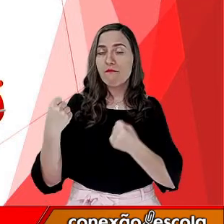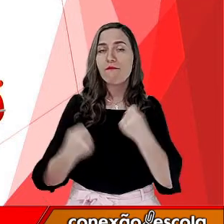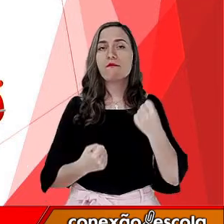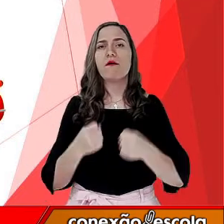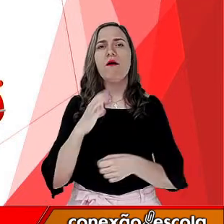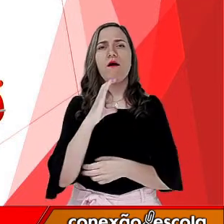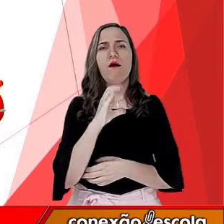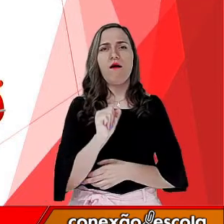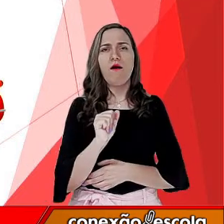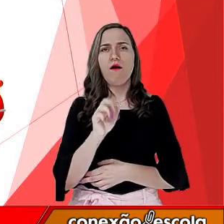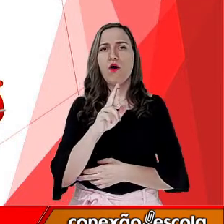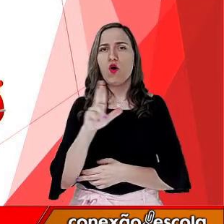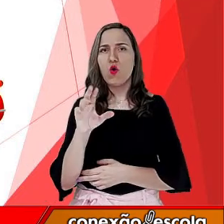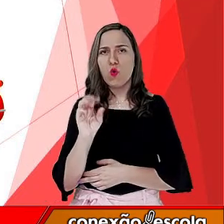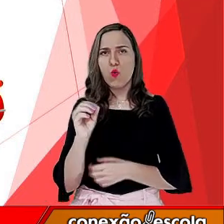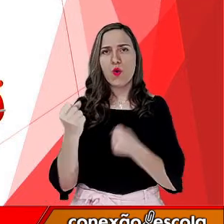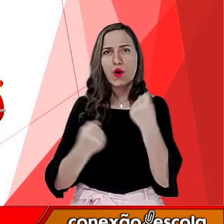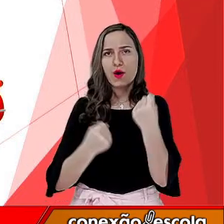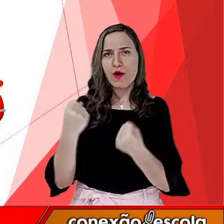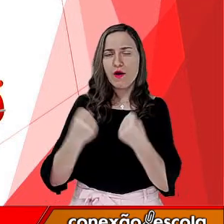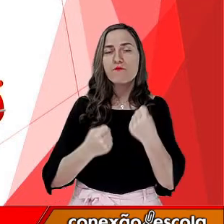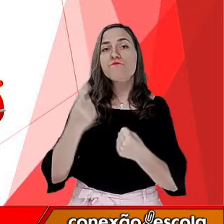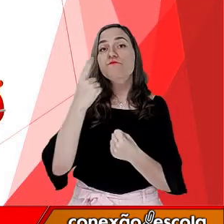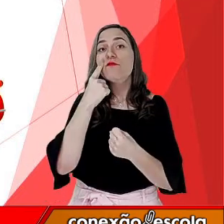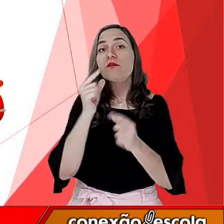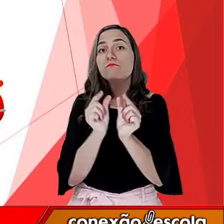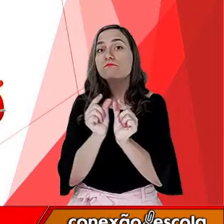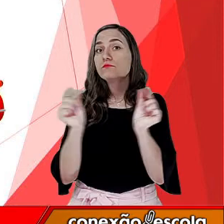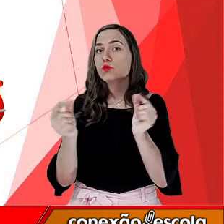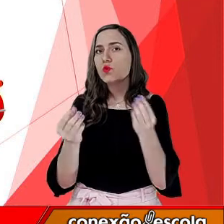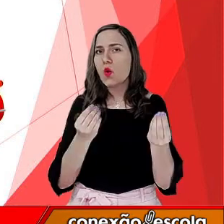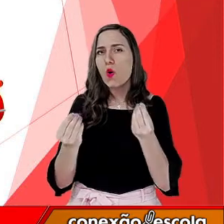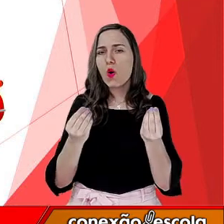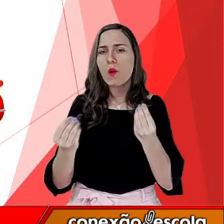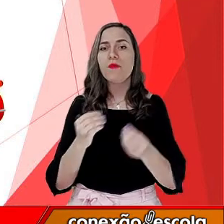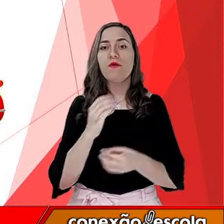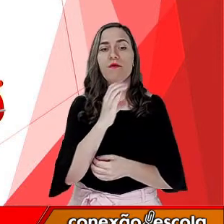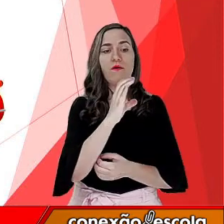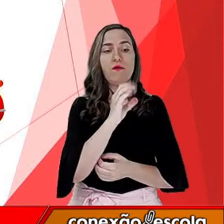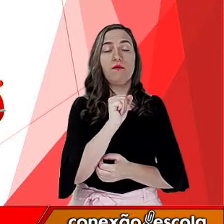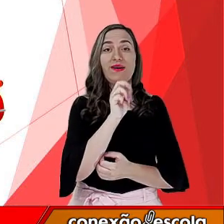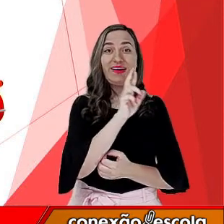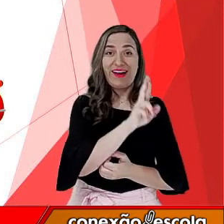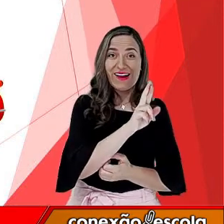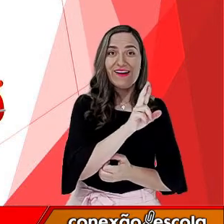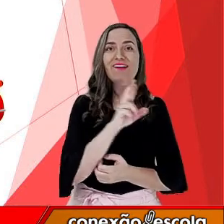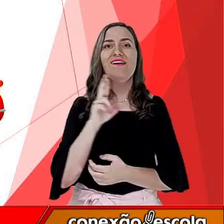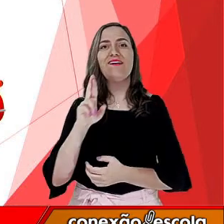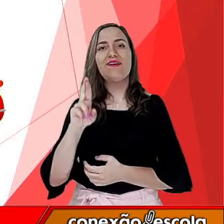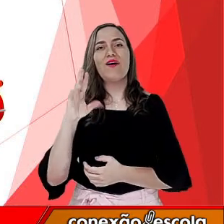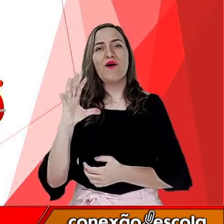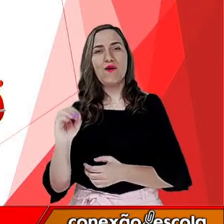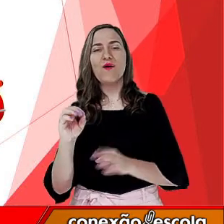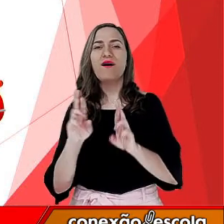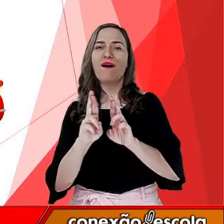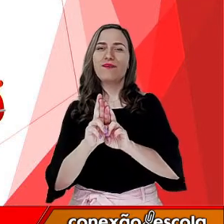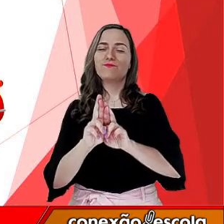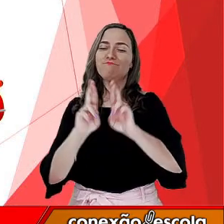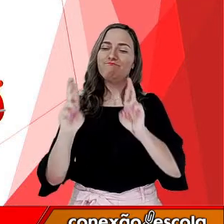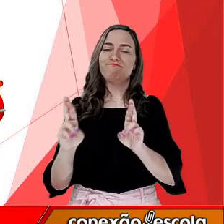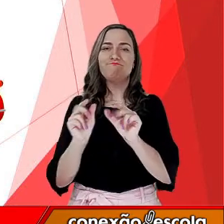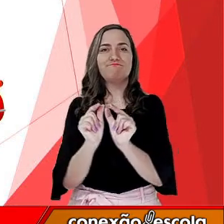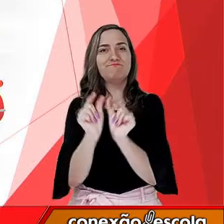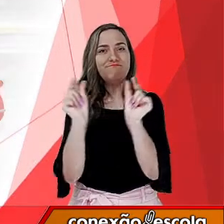carro. Observem também a separação das sílabas. O RR se separou novamente.